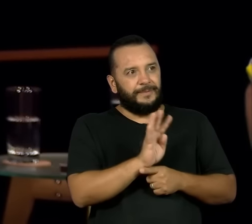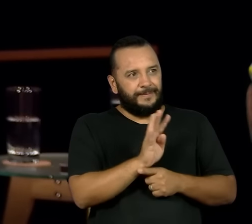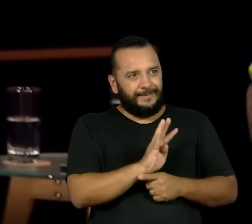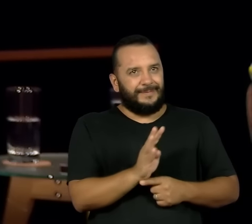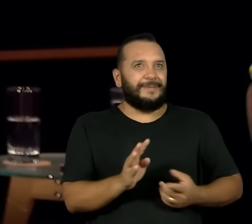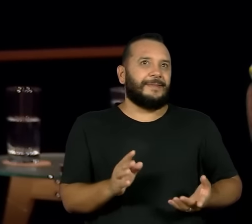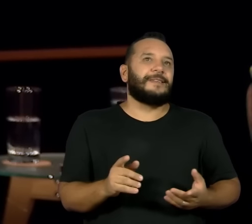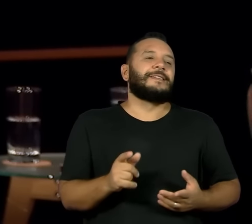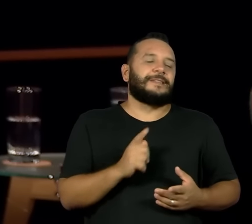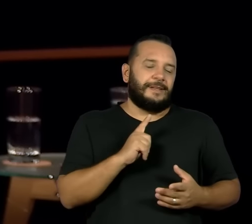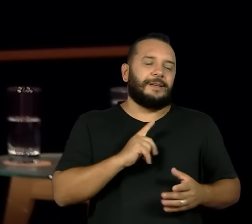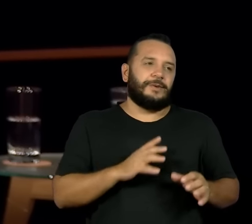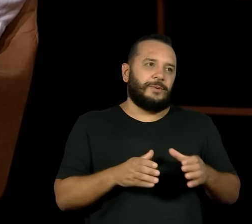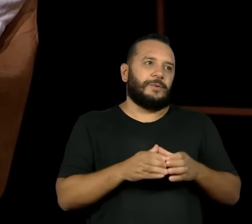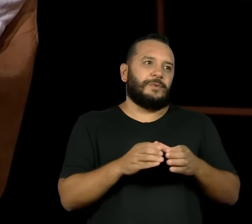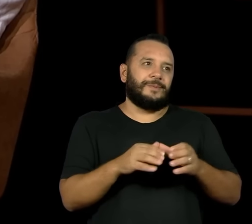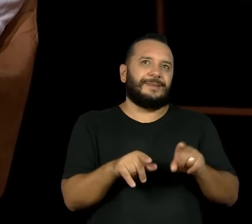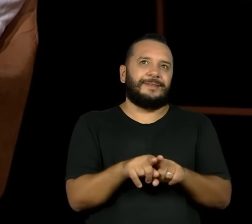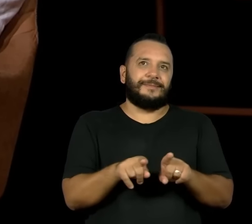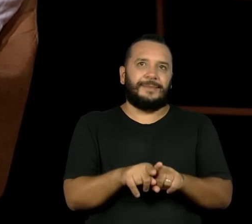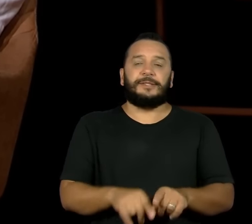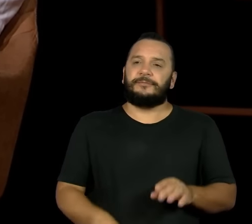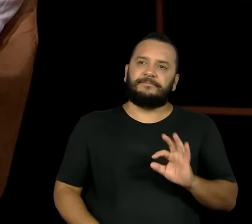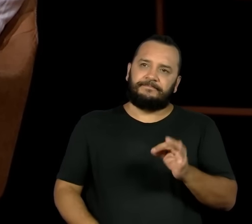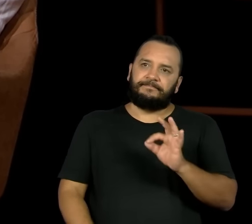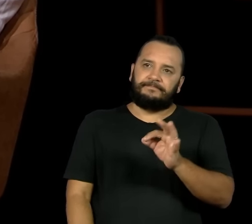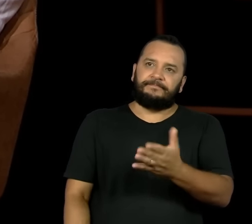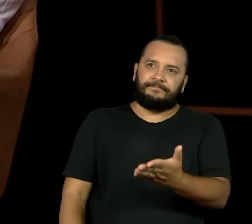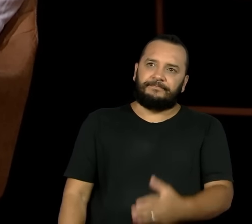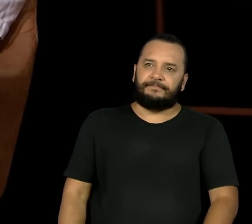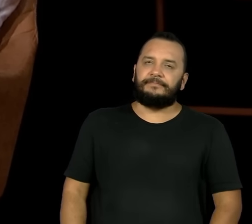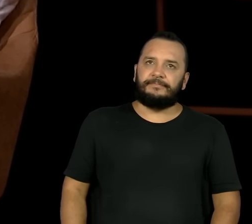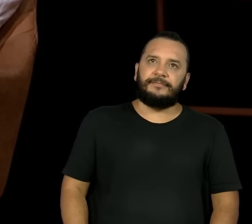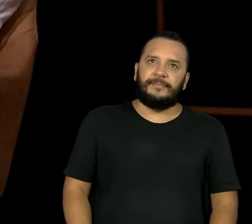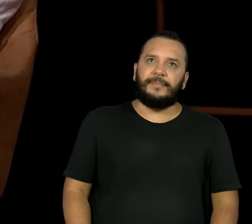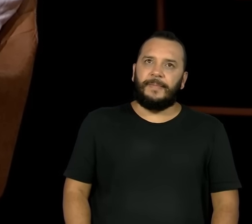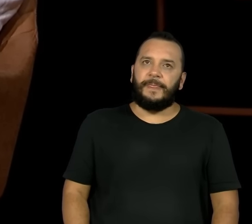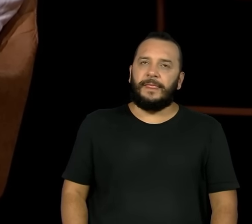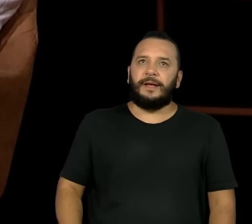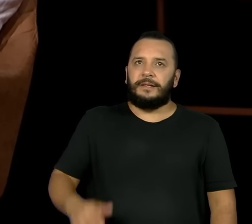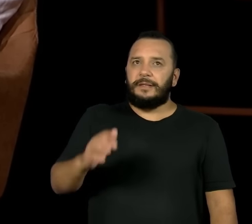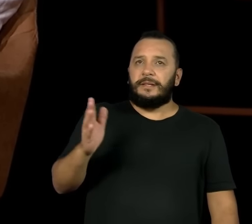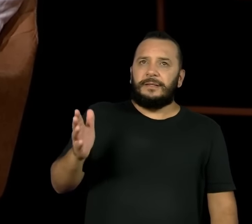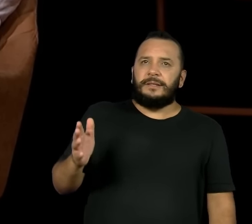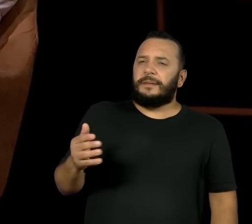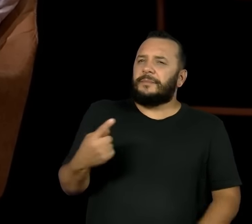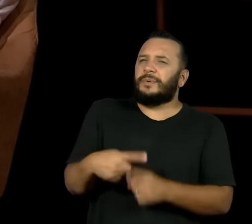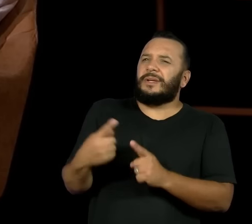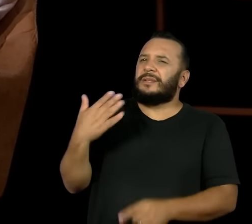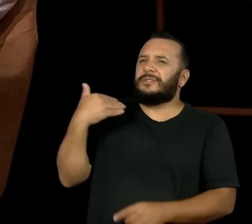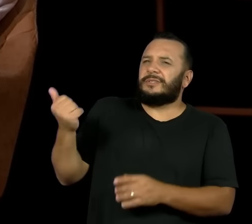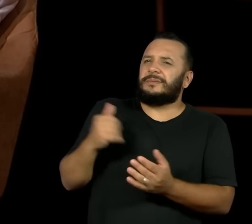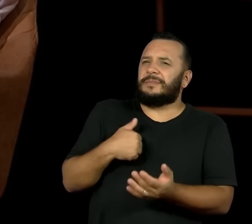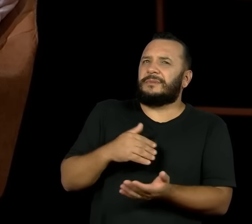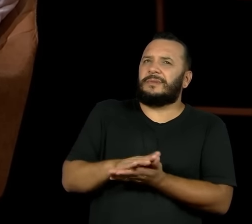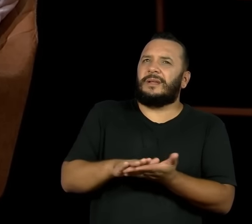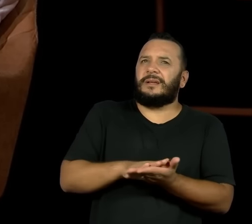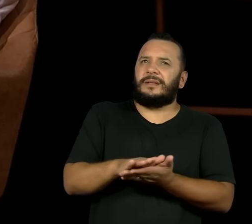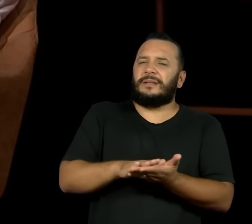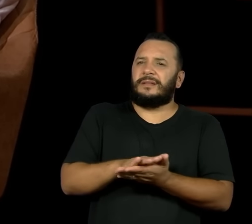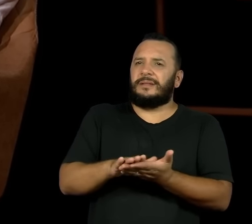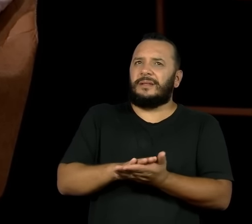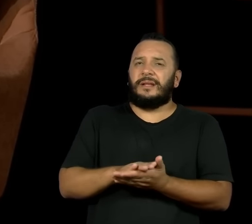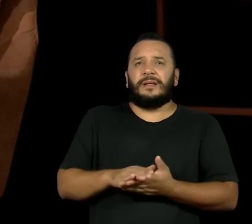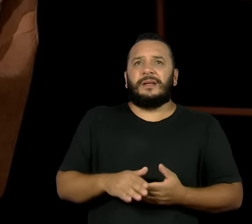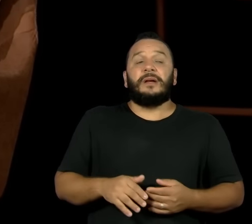turma também né Tem um é é me falava eu falava por que que não me chamo é Aí